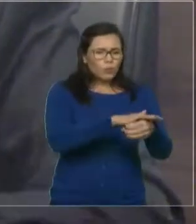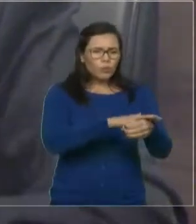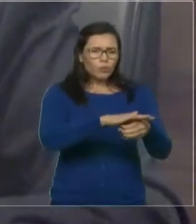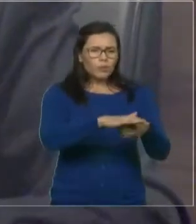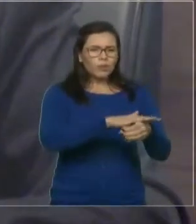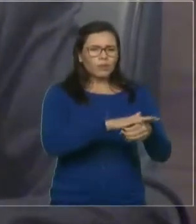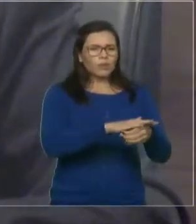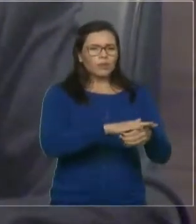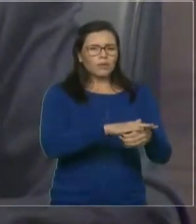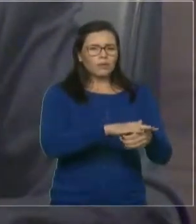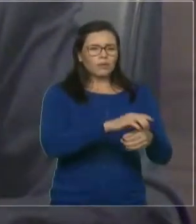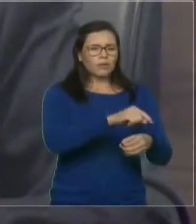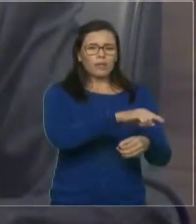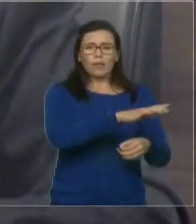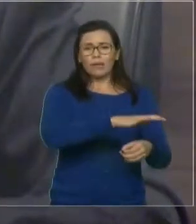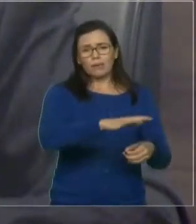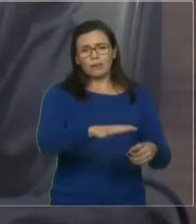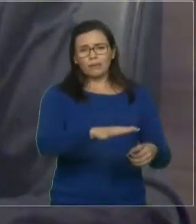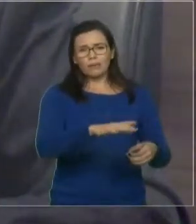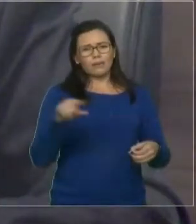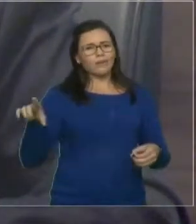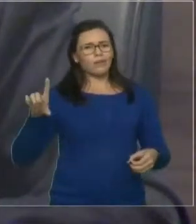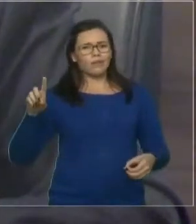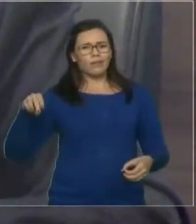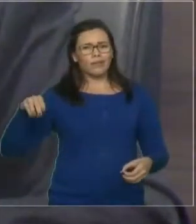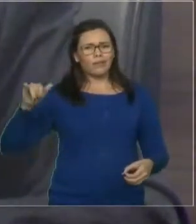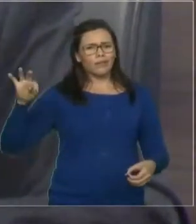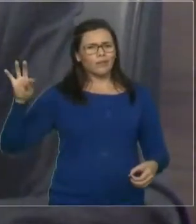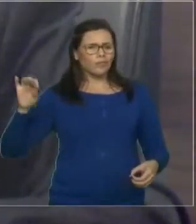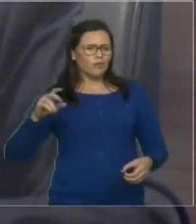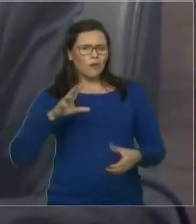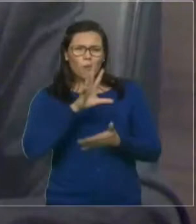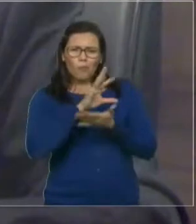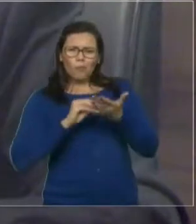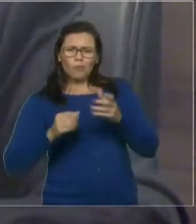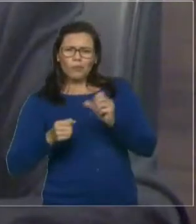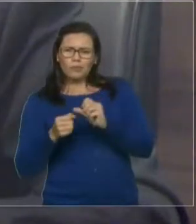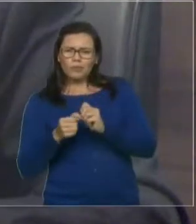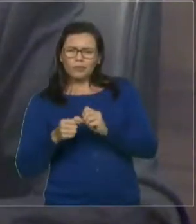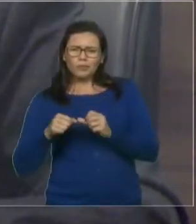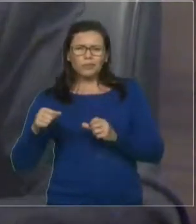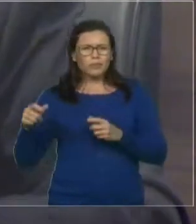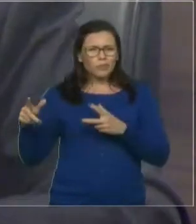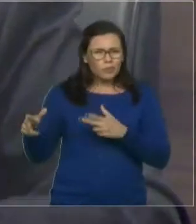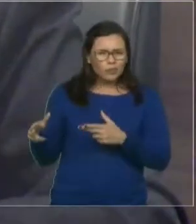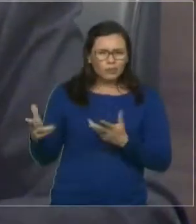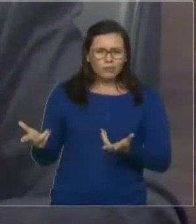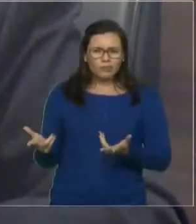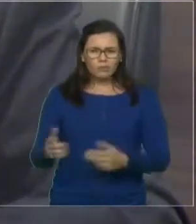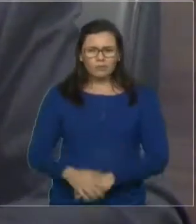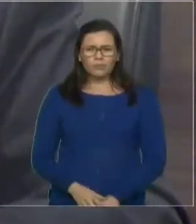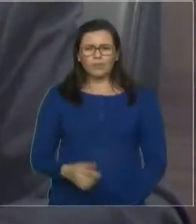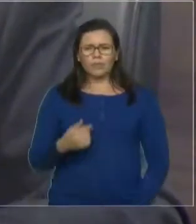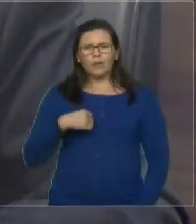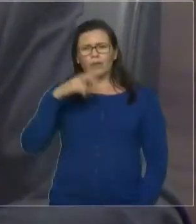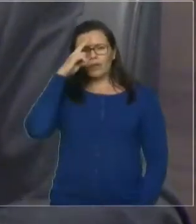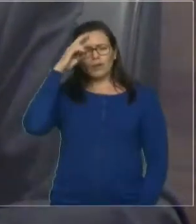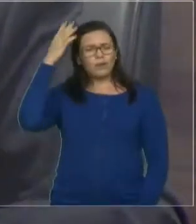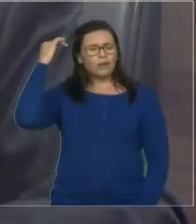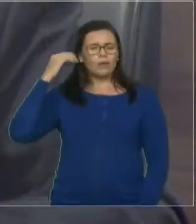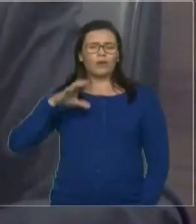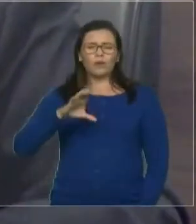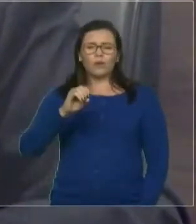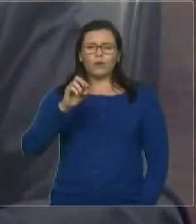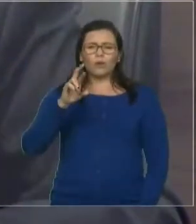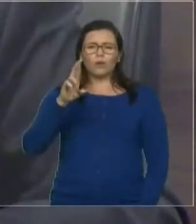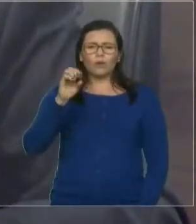das MAs. A MA Coroatá, a Vargem Grande, já foi iniciado o tapa-buraco.